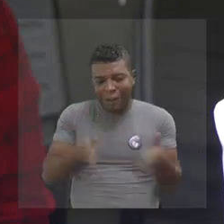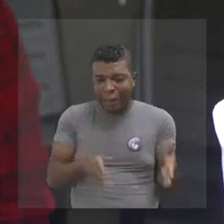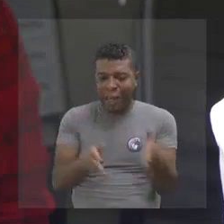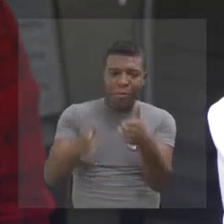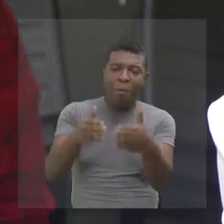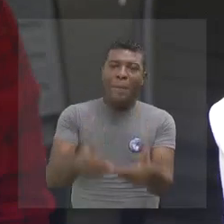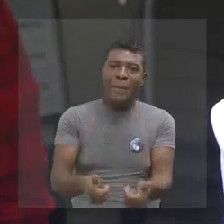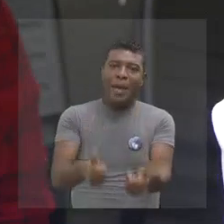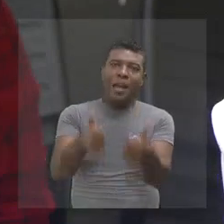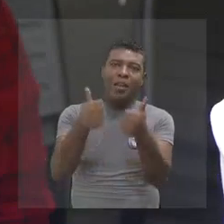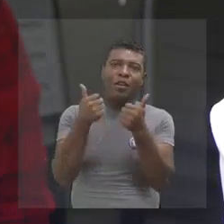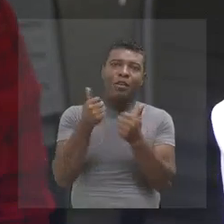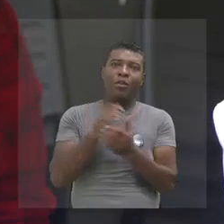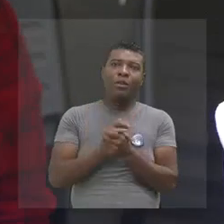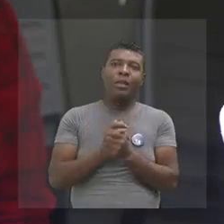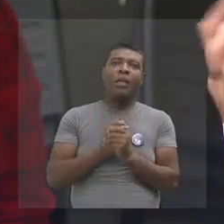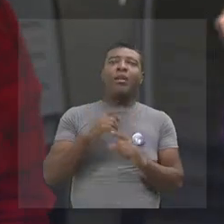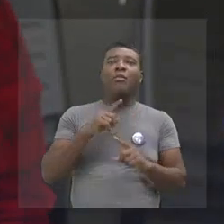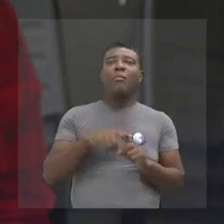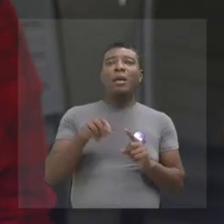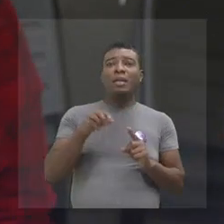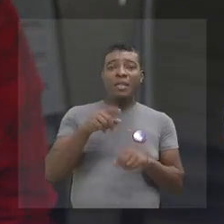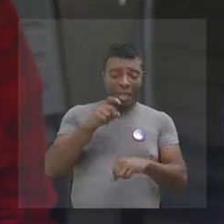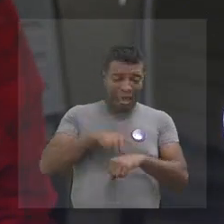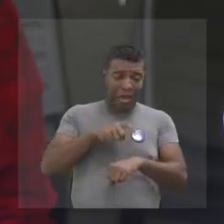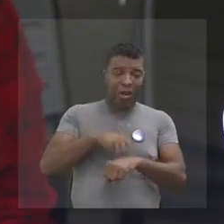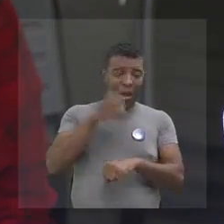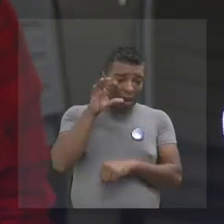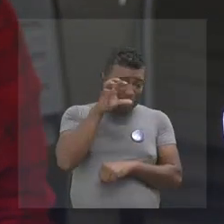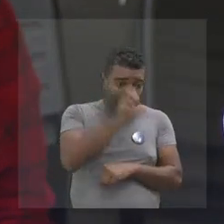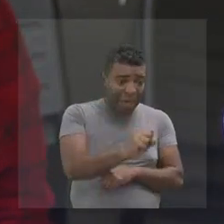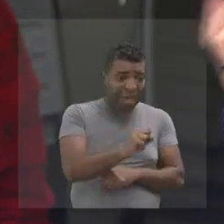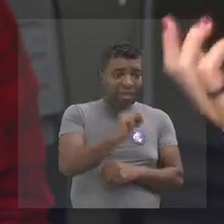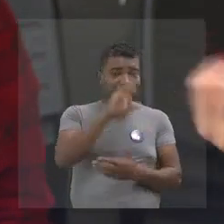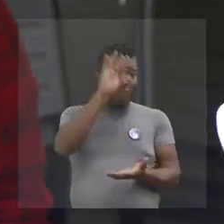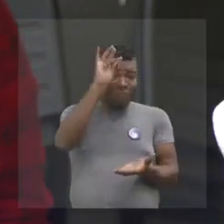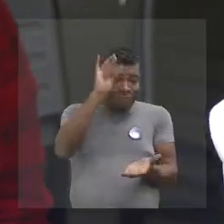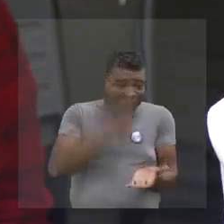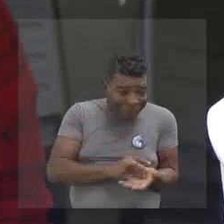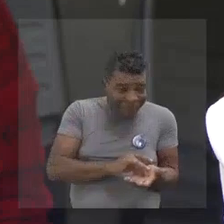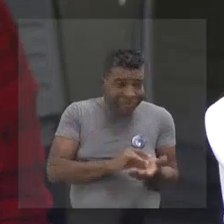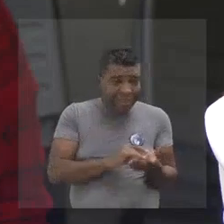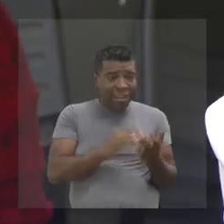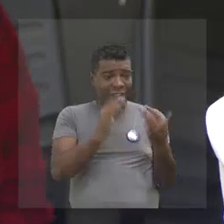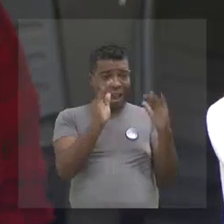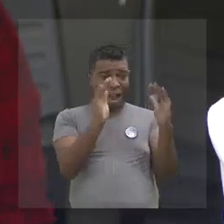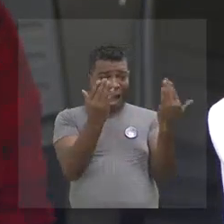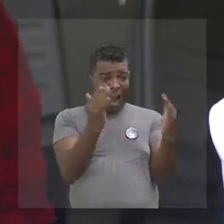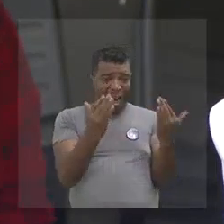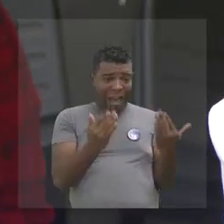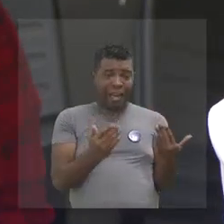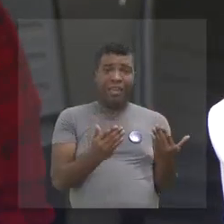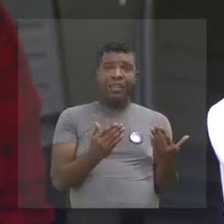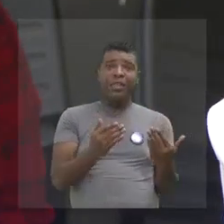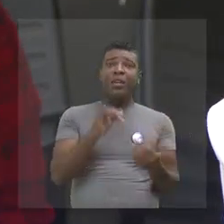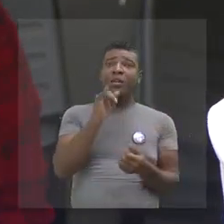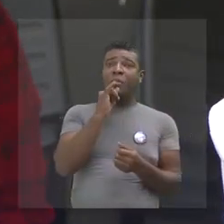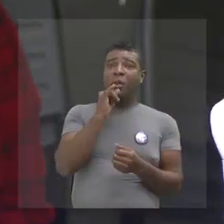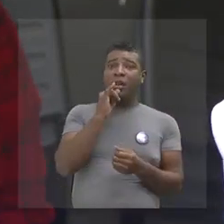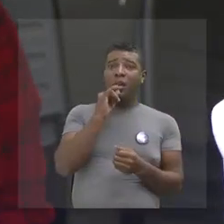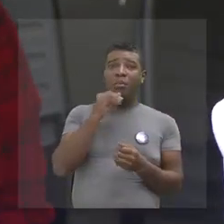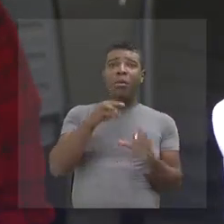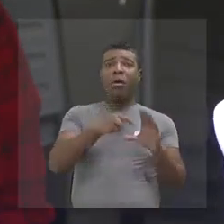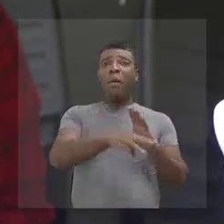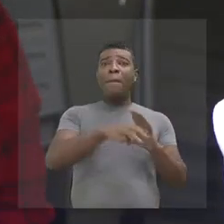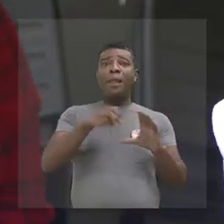pega o caso concreto a gente se assusta muito o caso por exemplo da mineradora Santa Paulina